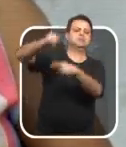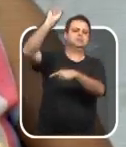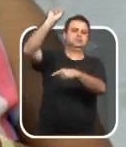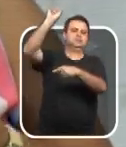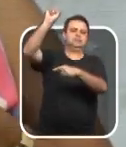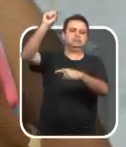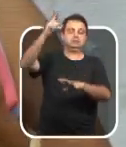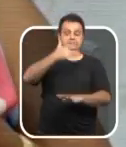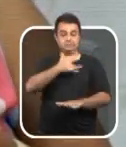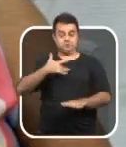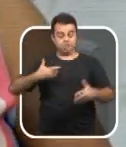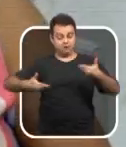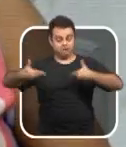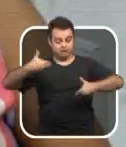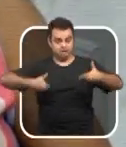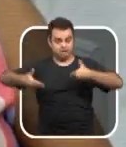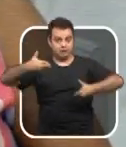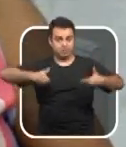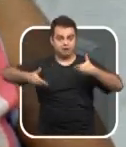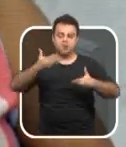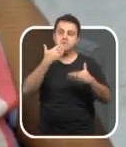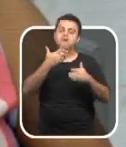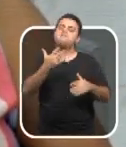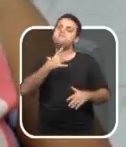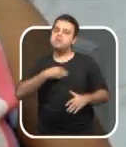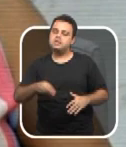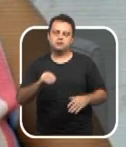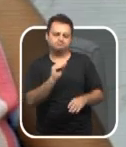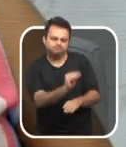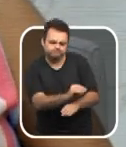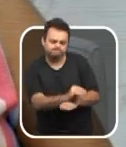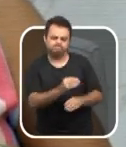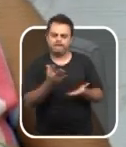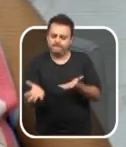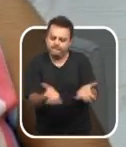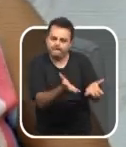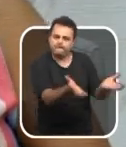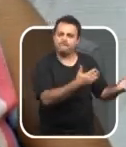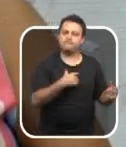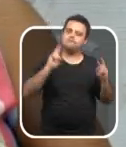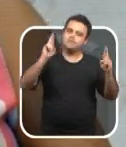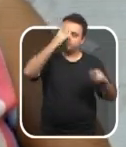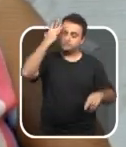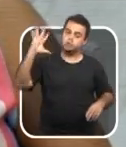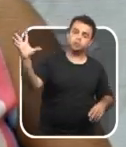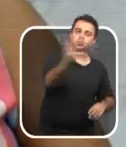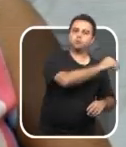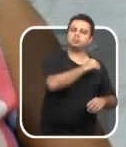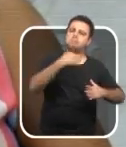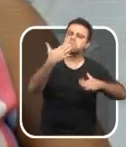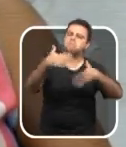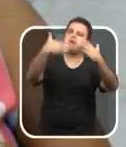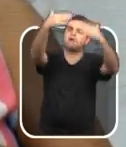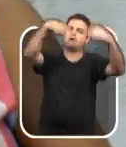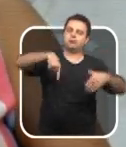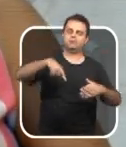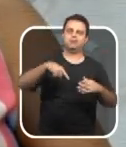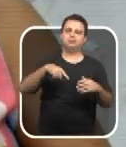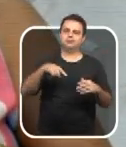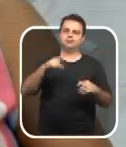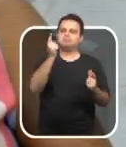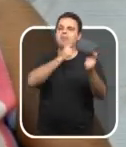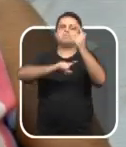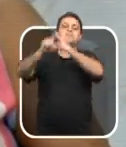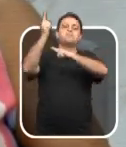momento, buscar pela nossa saúde, criar bem os nossos filhos. É isso que eu desejo para a nossa população de Rio Preto, sucesso,